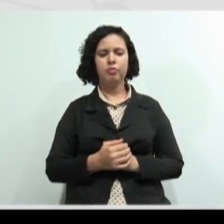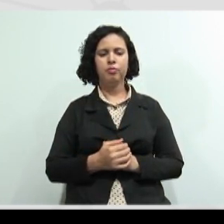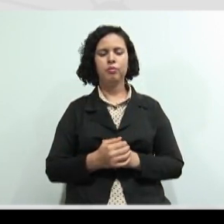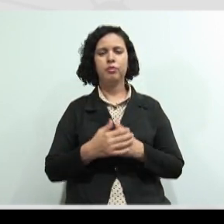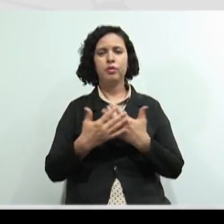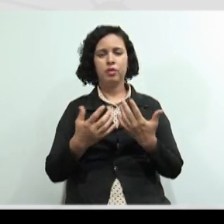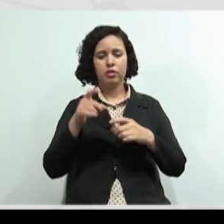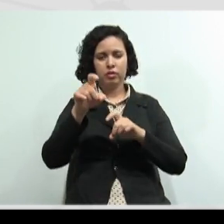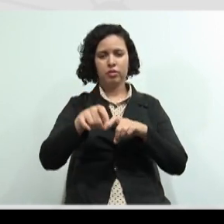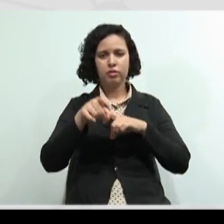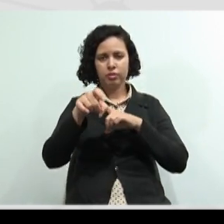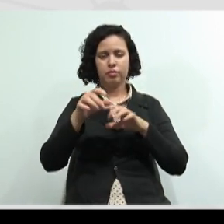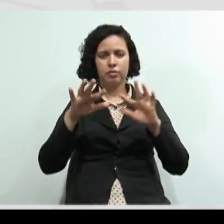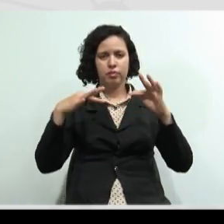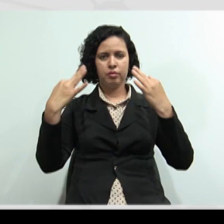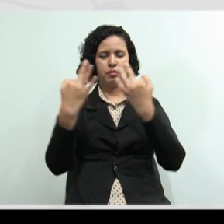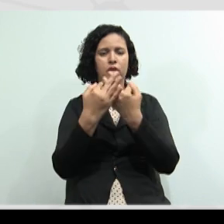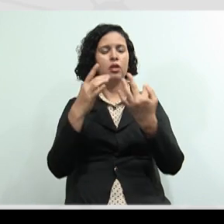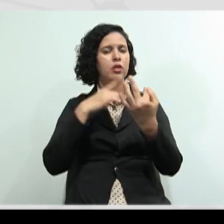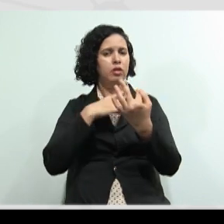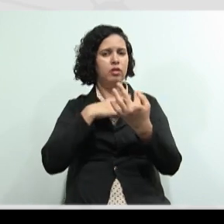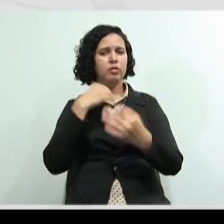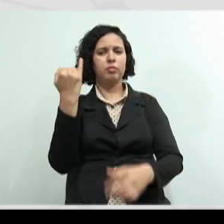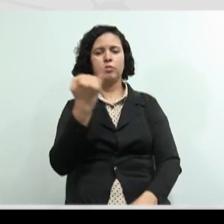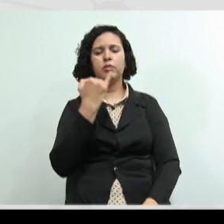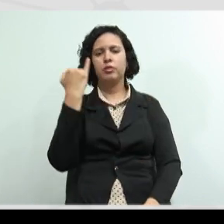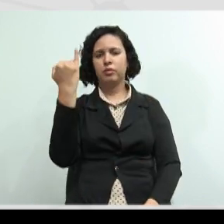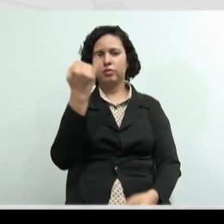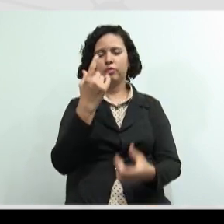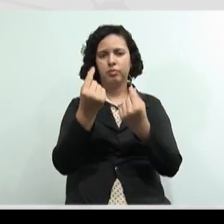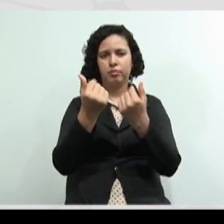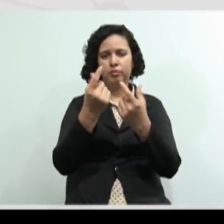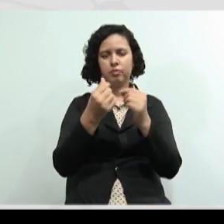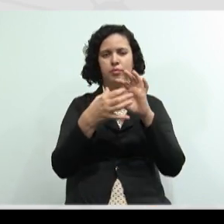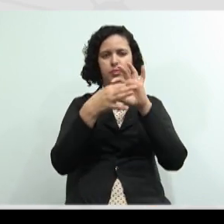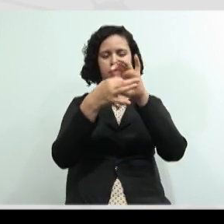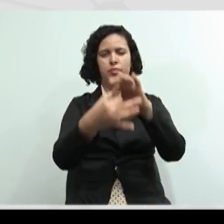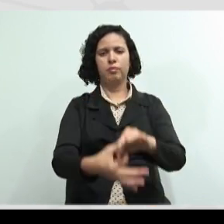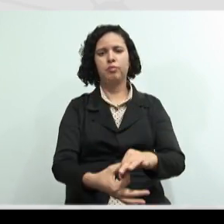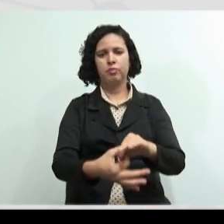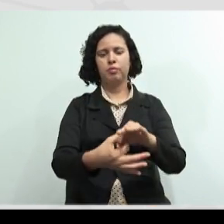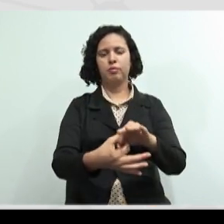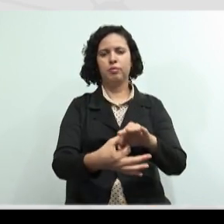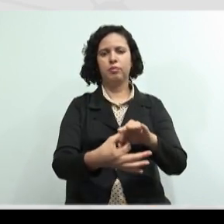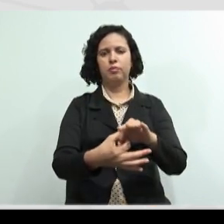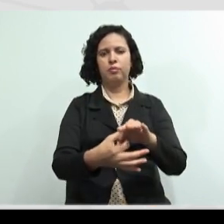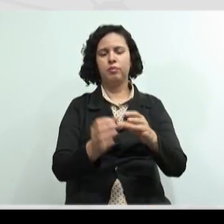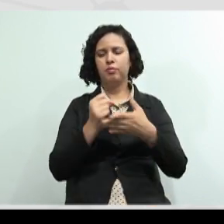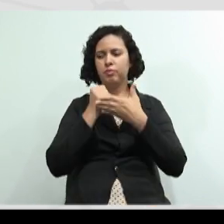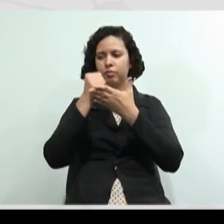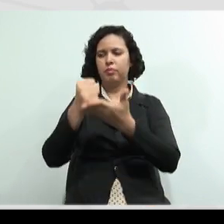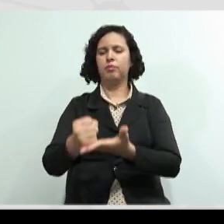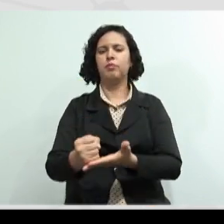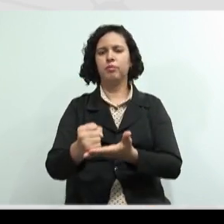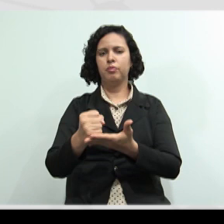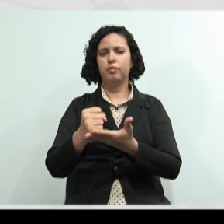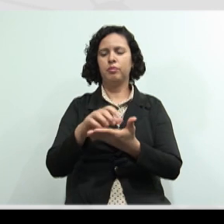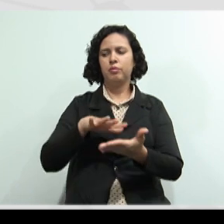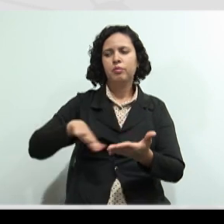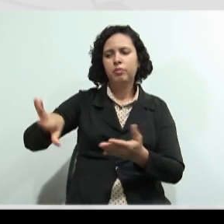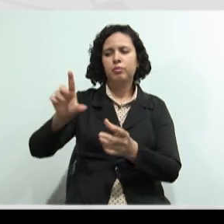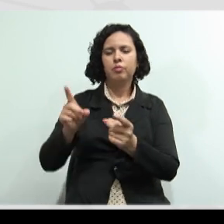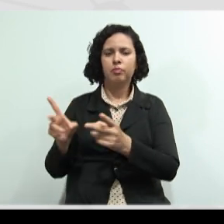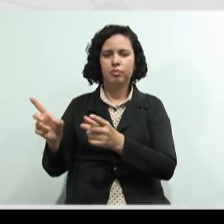familiar possui, portanto, importância econômica vinculada ao abastecimento do mercado interno e ao controle da inflação